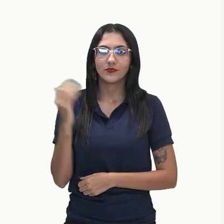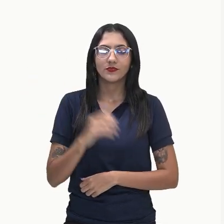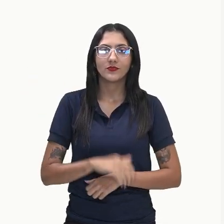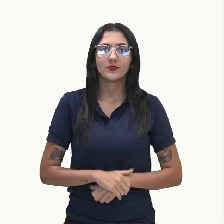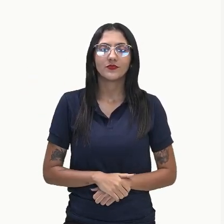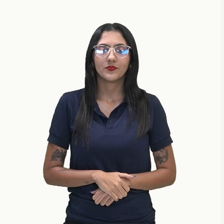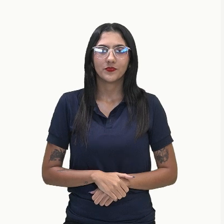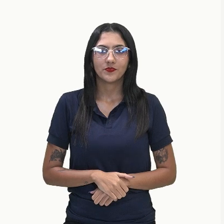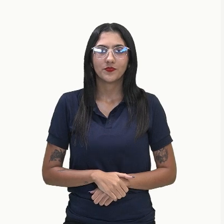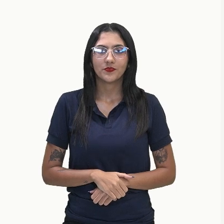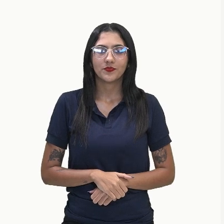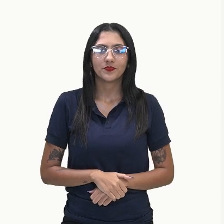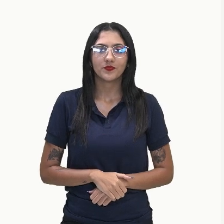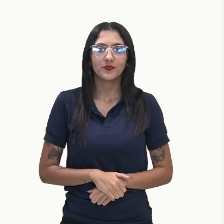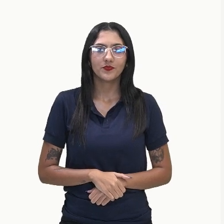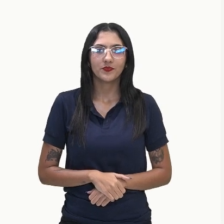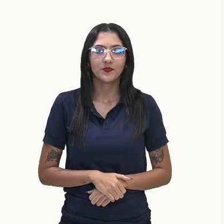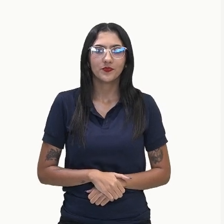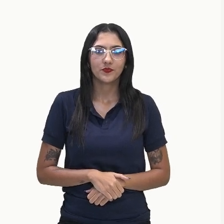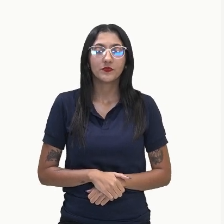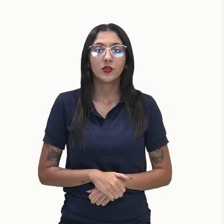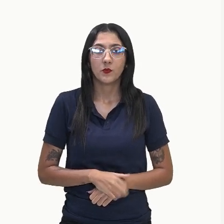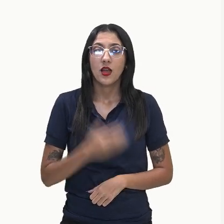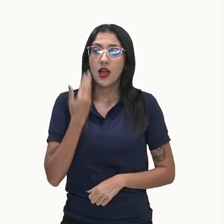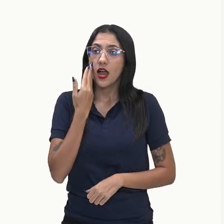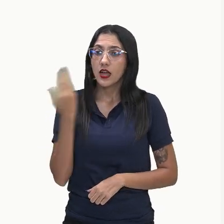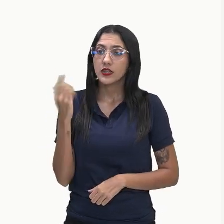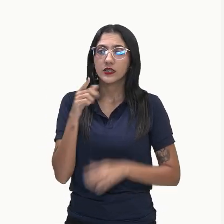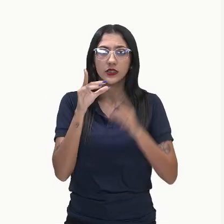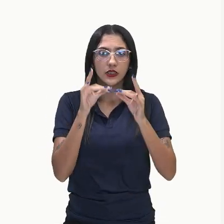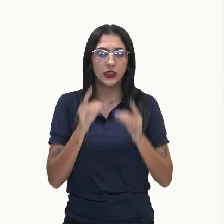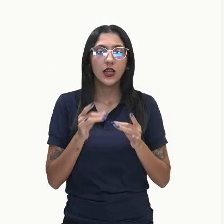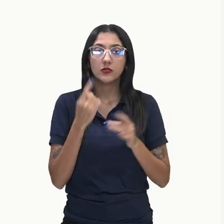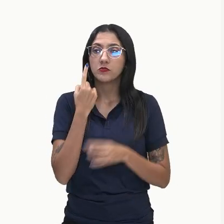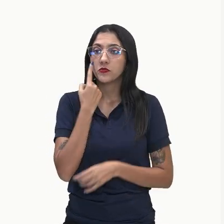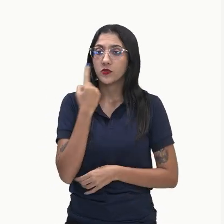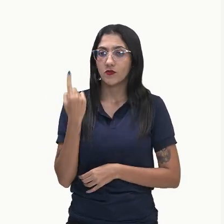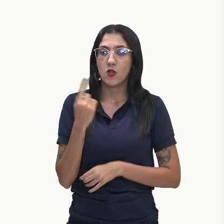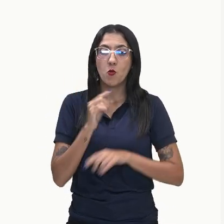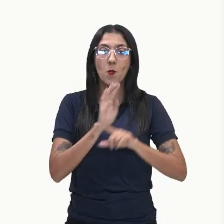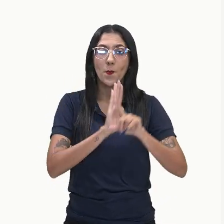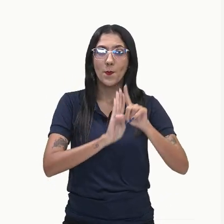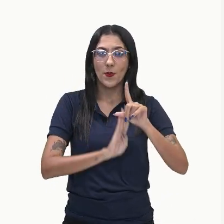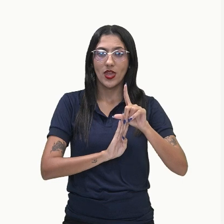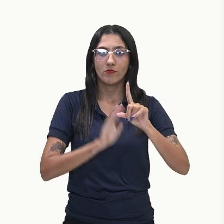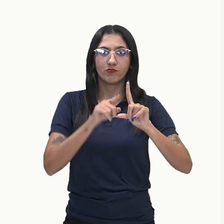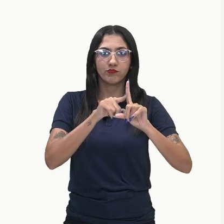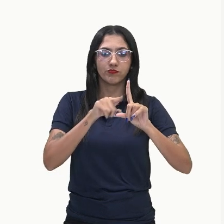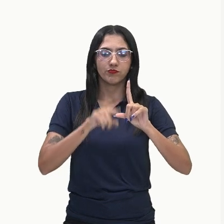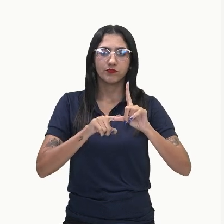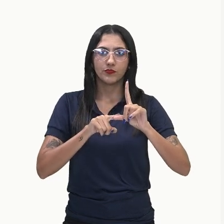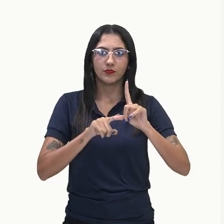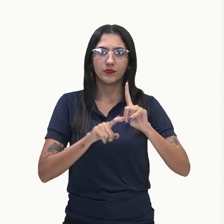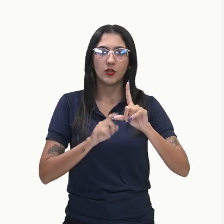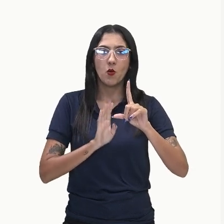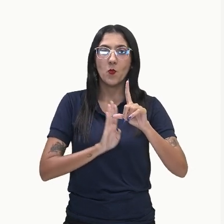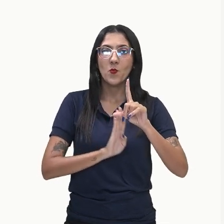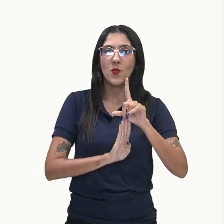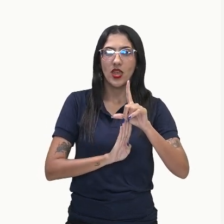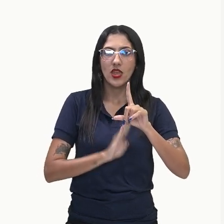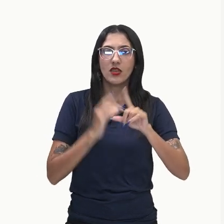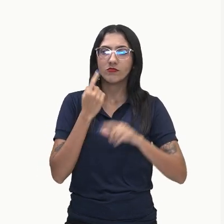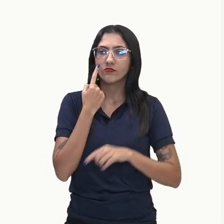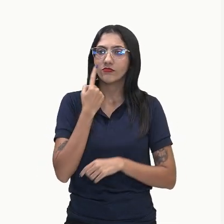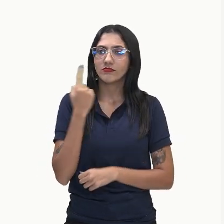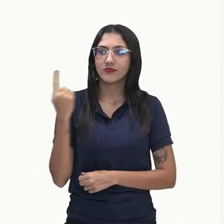ABC. Tudo bem? Aqui eu vou considerar o ângulo B. Então, eu vou sinalizar que o ângulo que eu estou considerando aí está